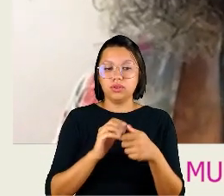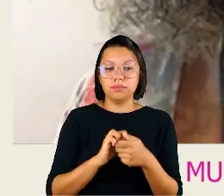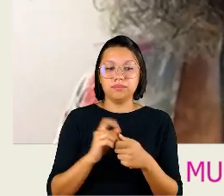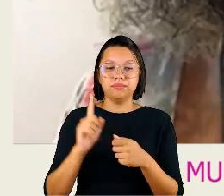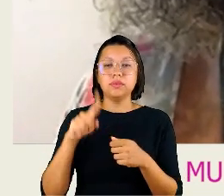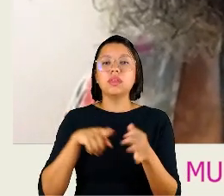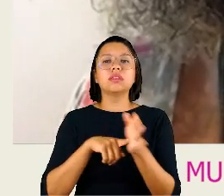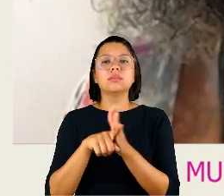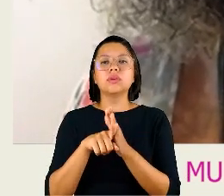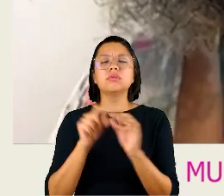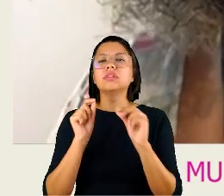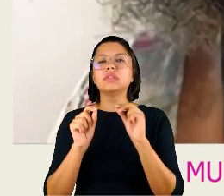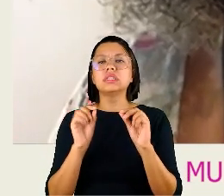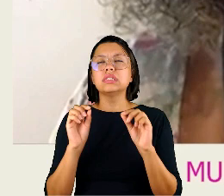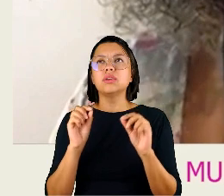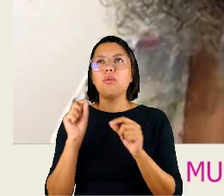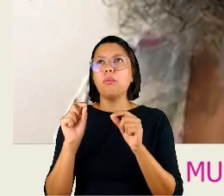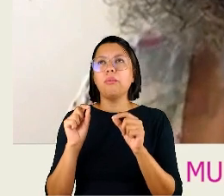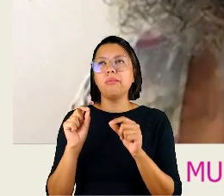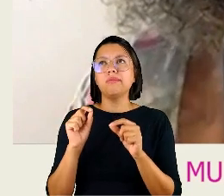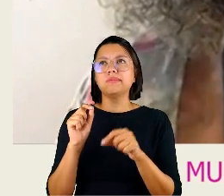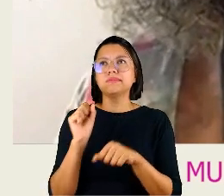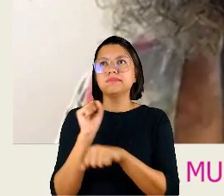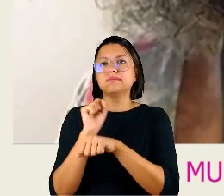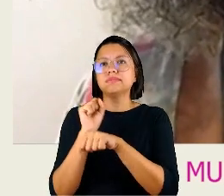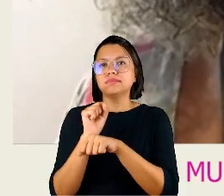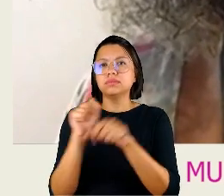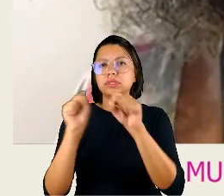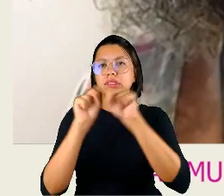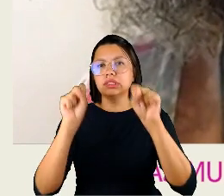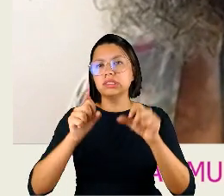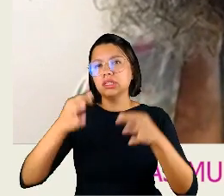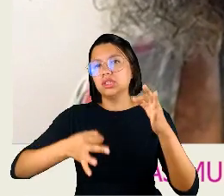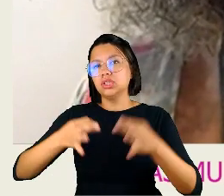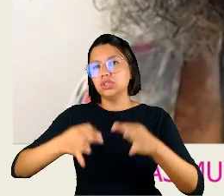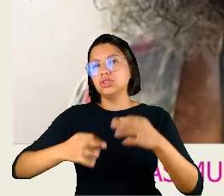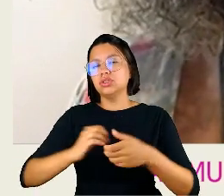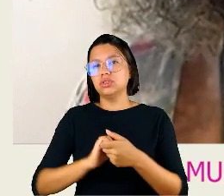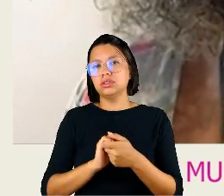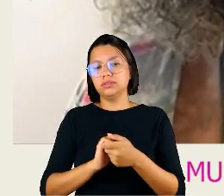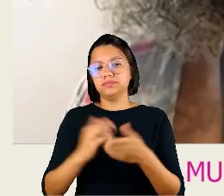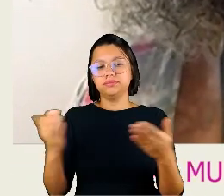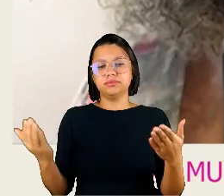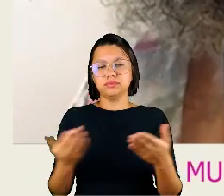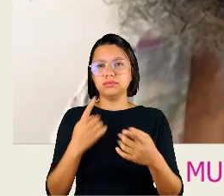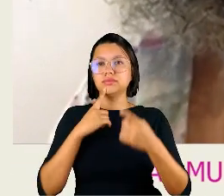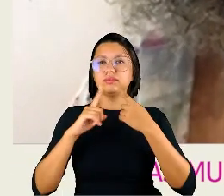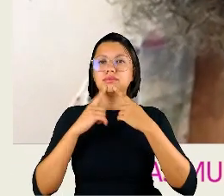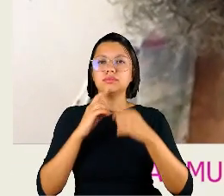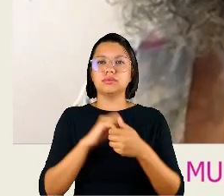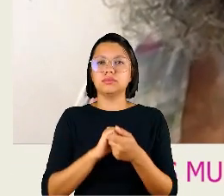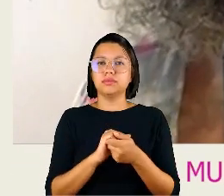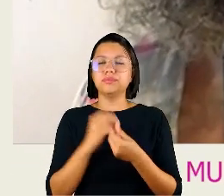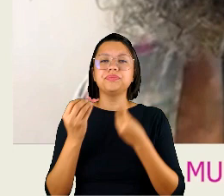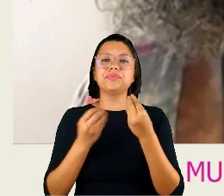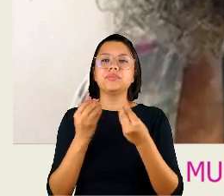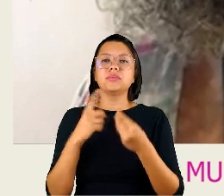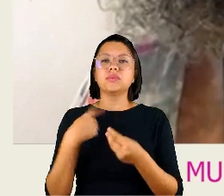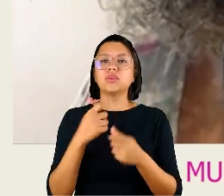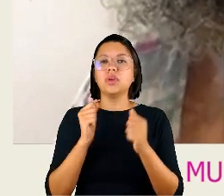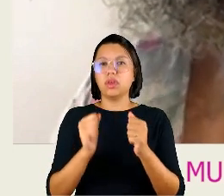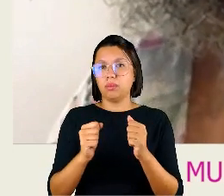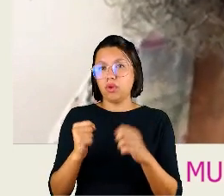essa pergunta, assim, do que vocês esperam do sistema de justiça nesse debate, de como a gente